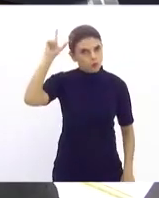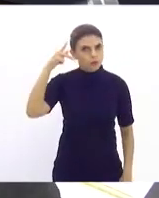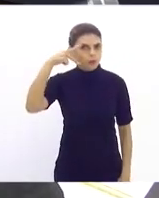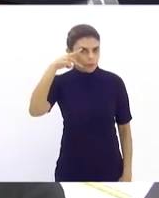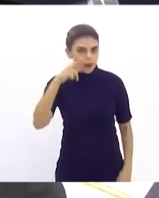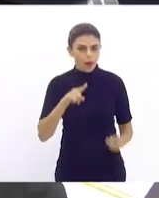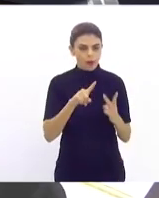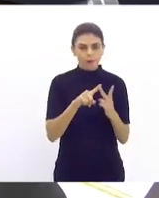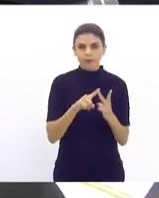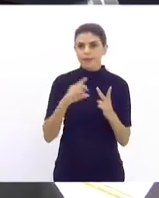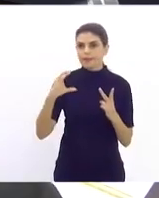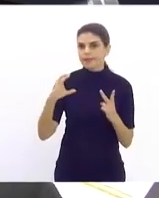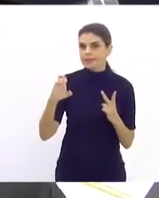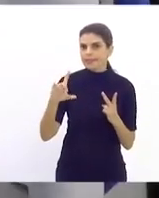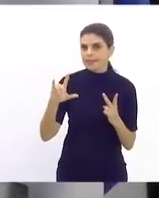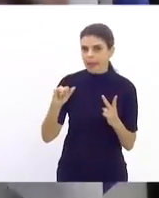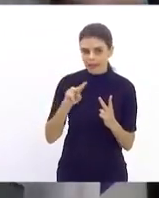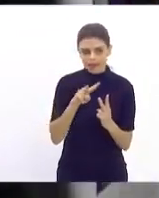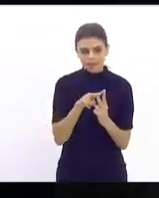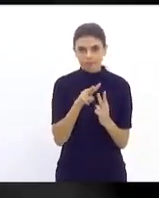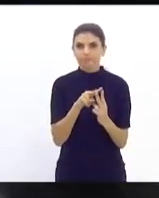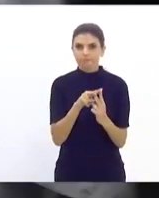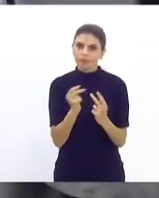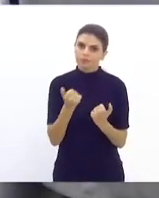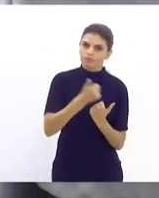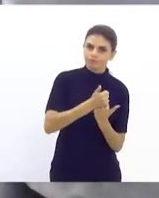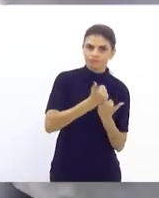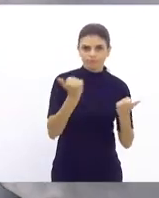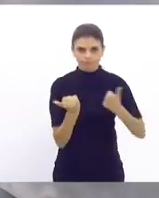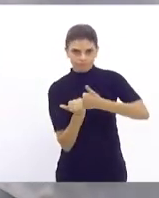se eles, até que eles não cheguem, como titulares da comissão.